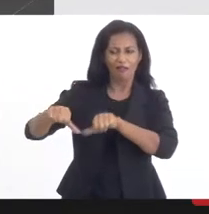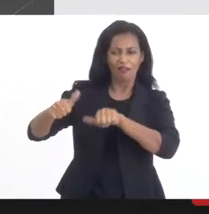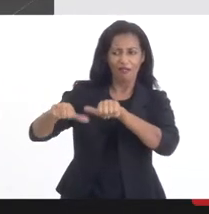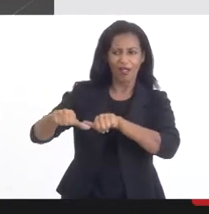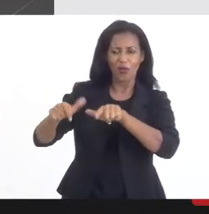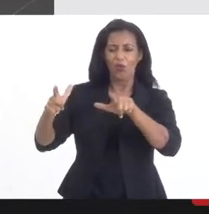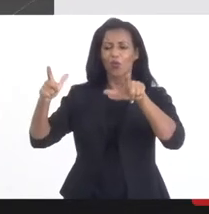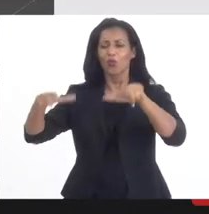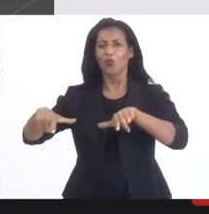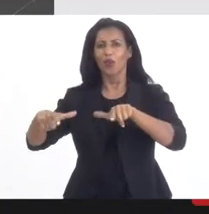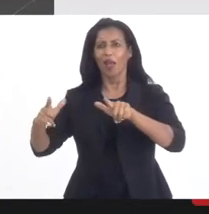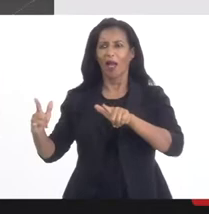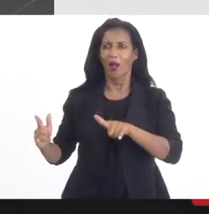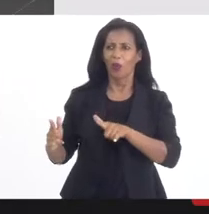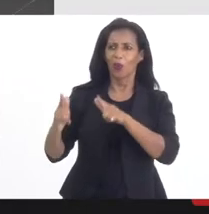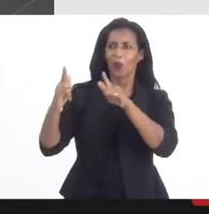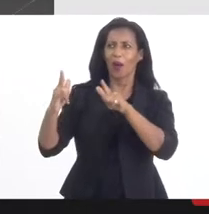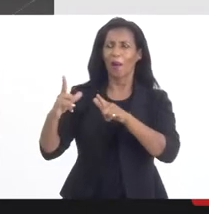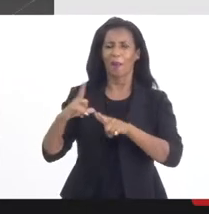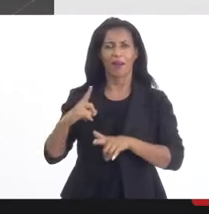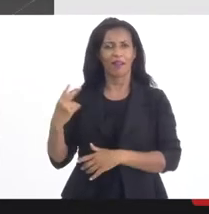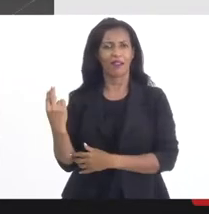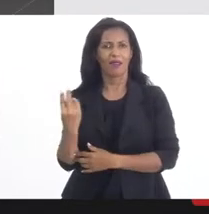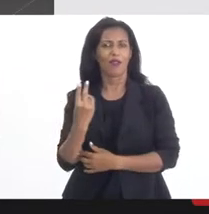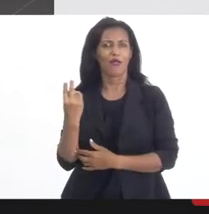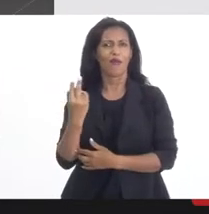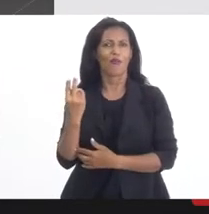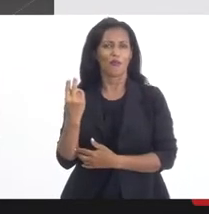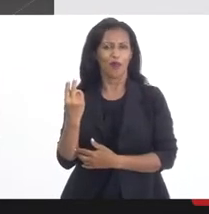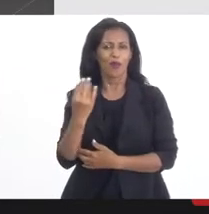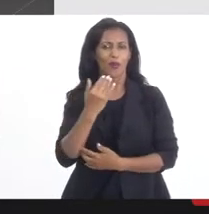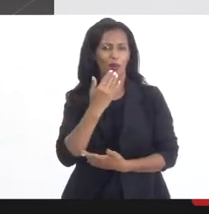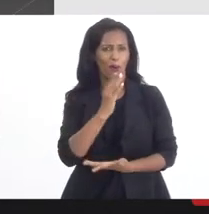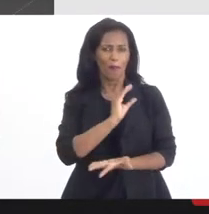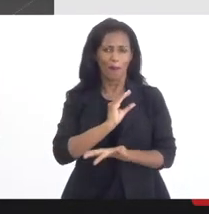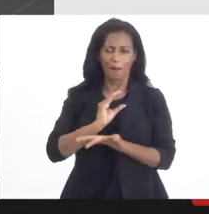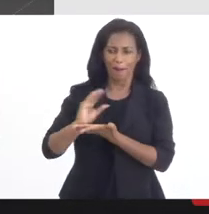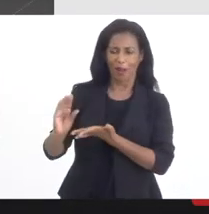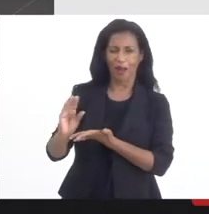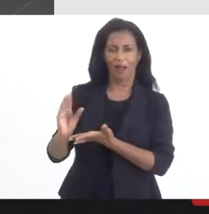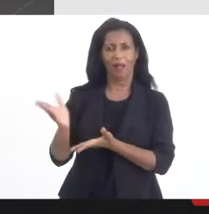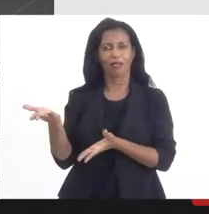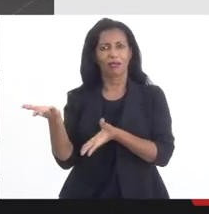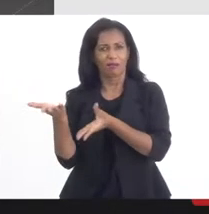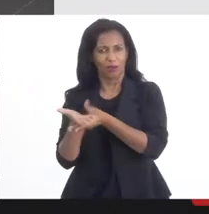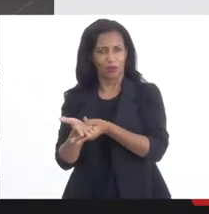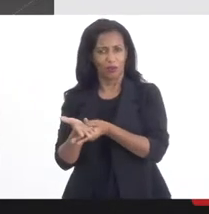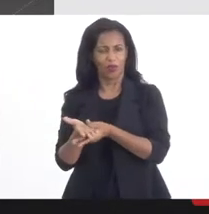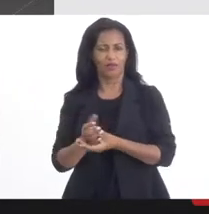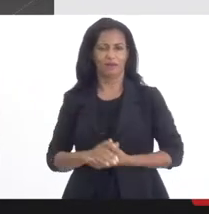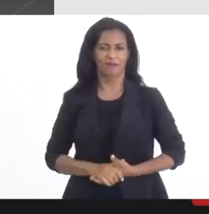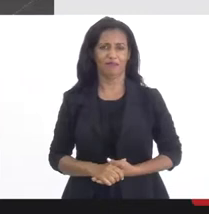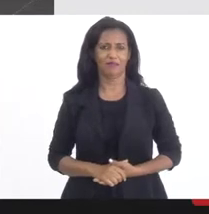imóvel para ter esse valor encaminhado dentro do processo para a PGE.